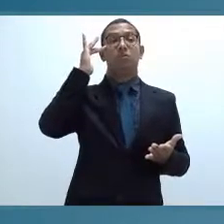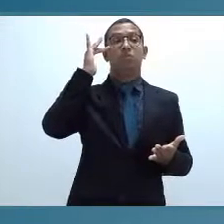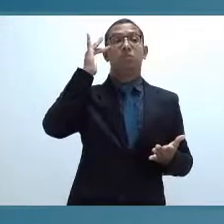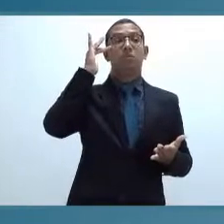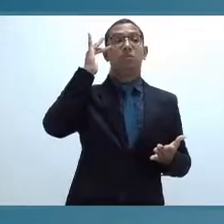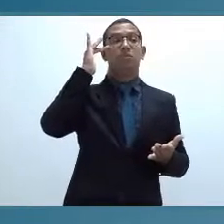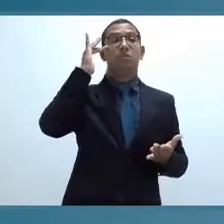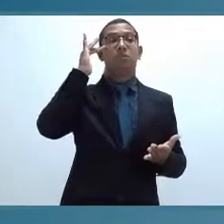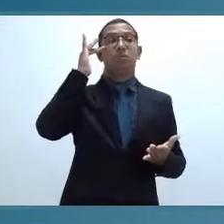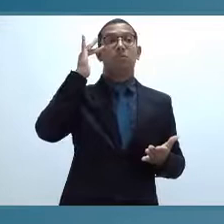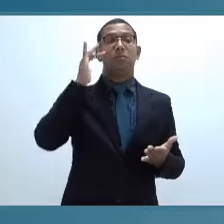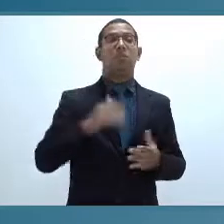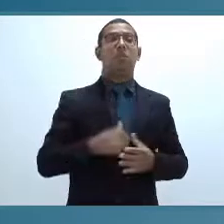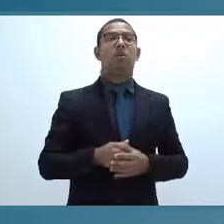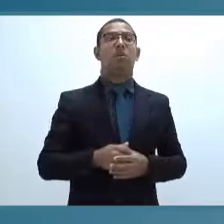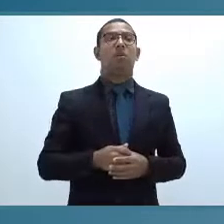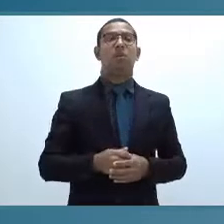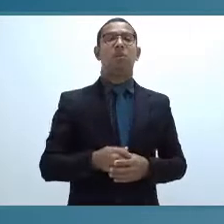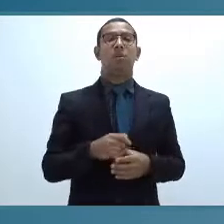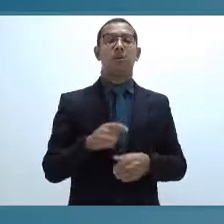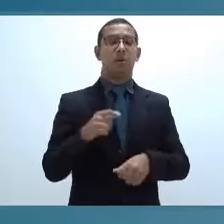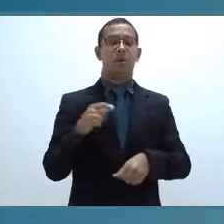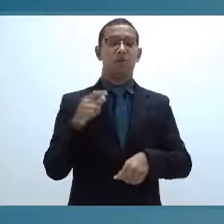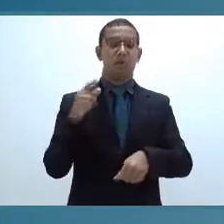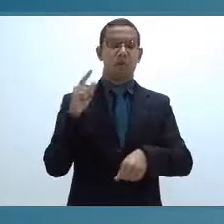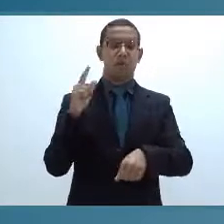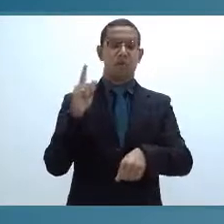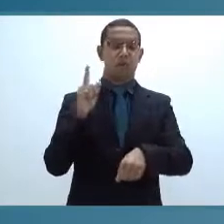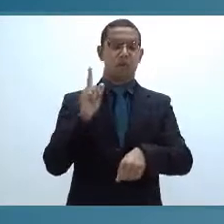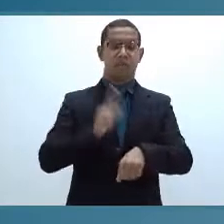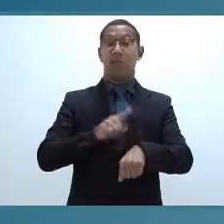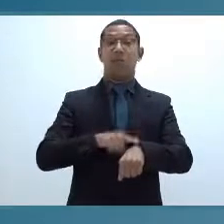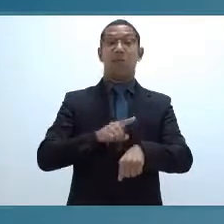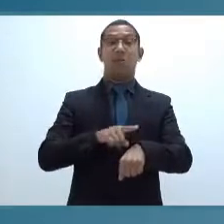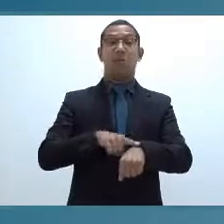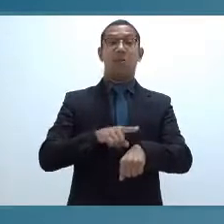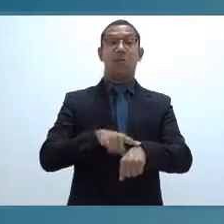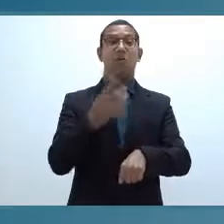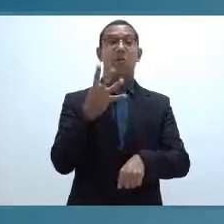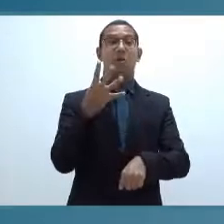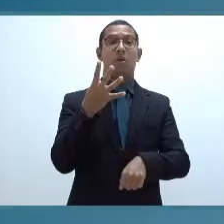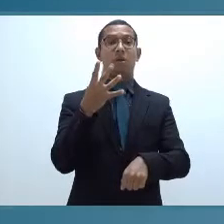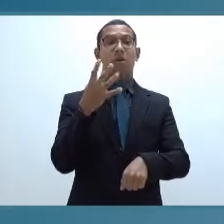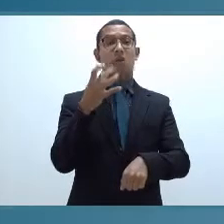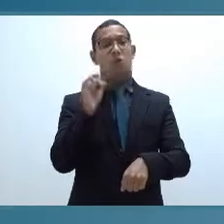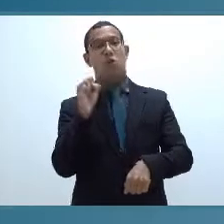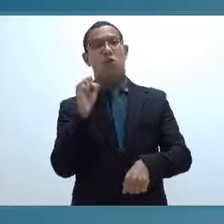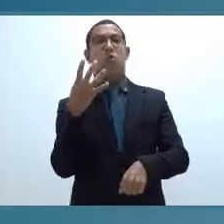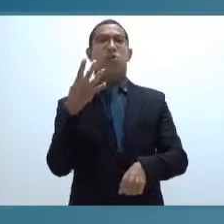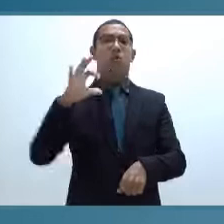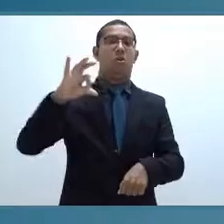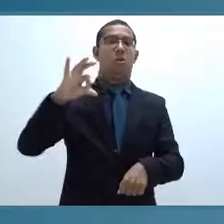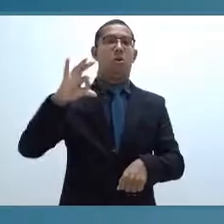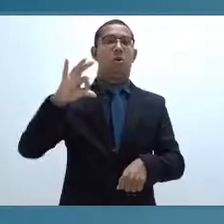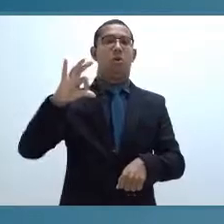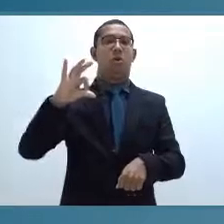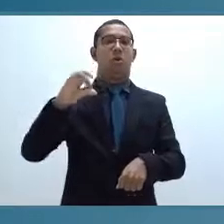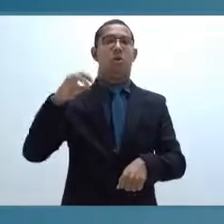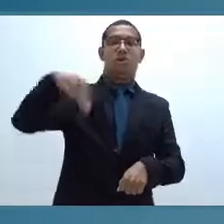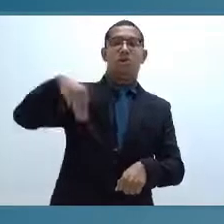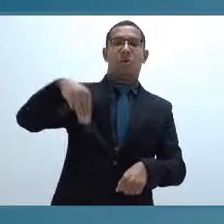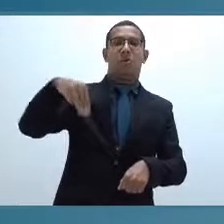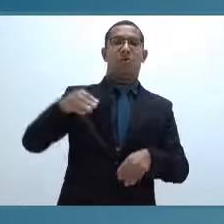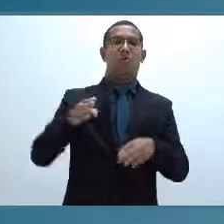fica próximo, 48 minutos, 49, que realmente quem conhece aquele local lá, a gente sabe que tem